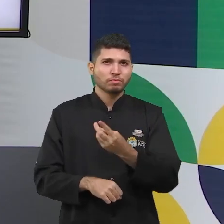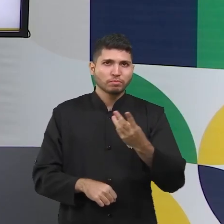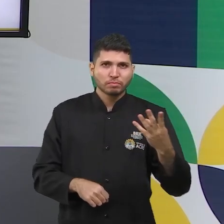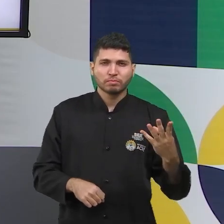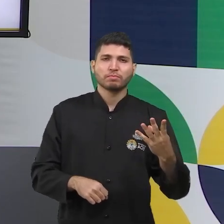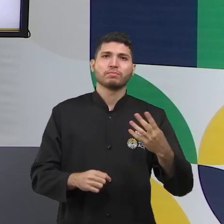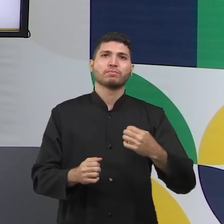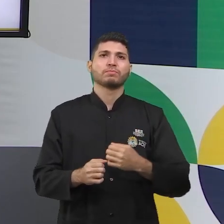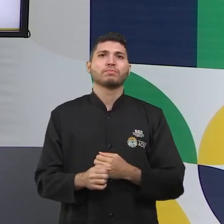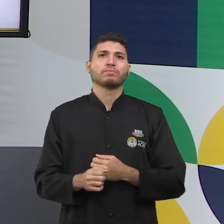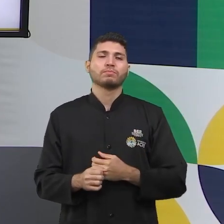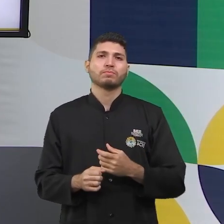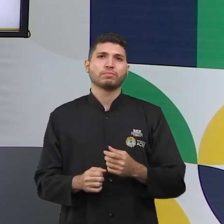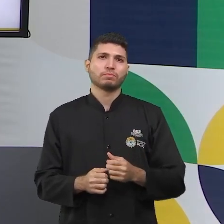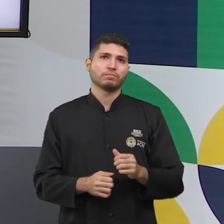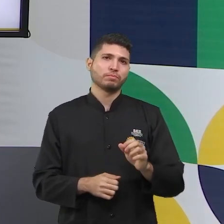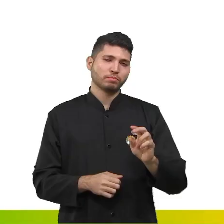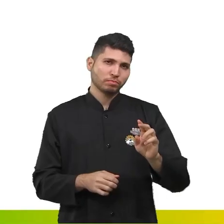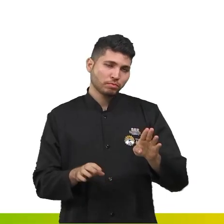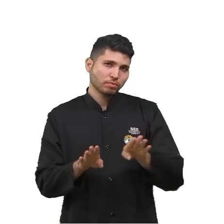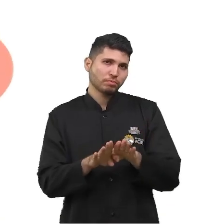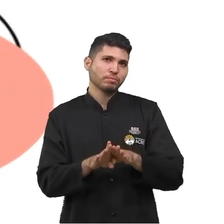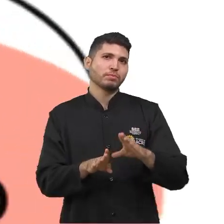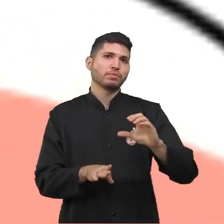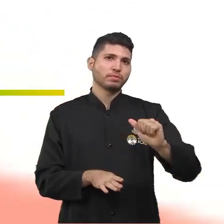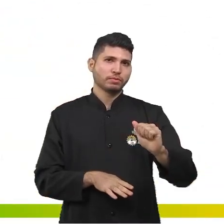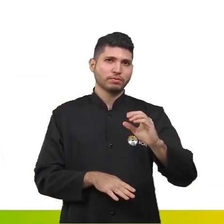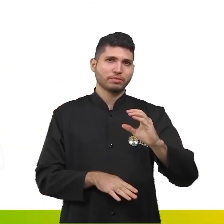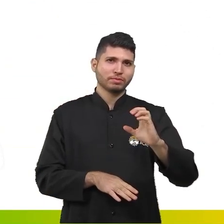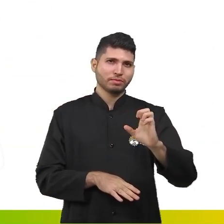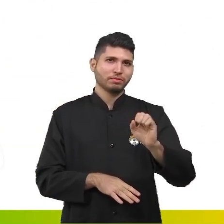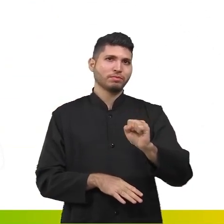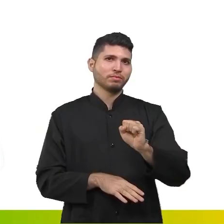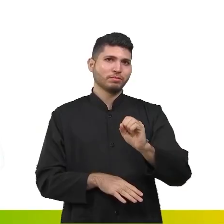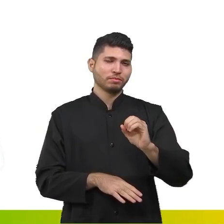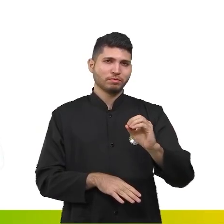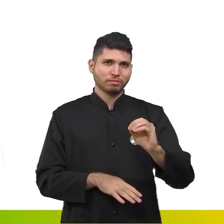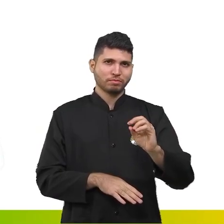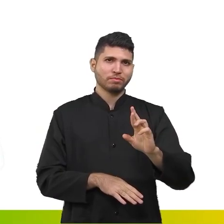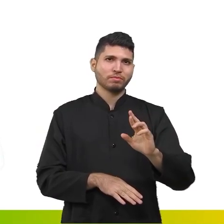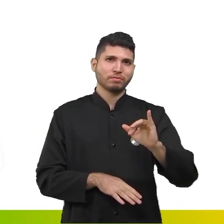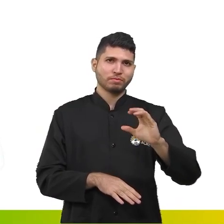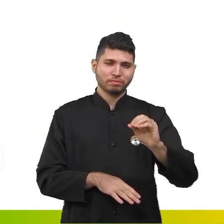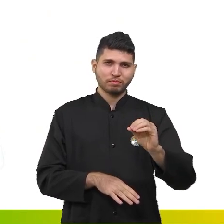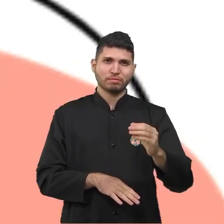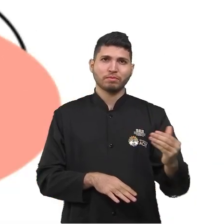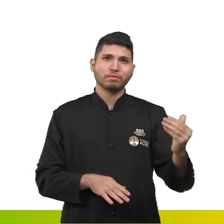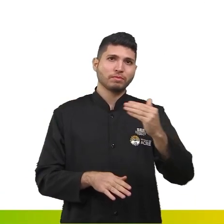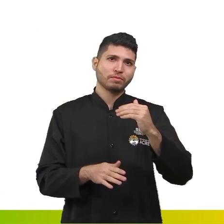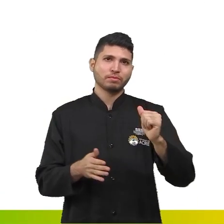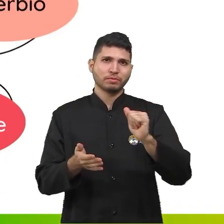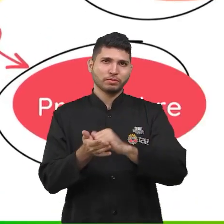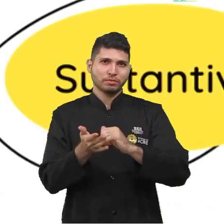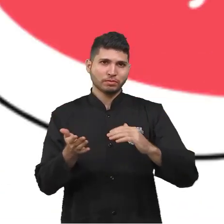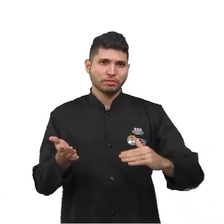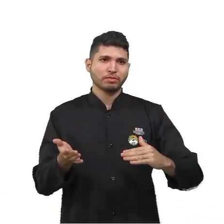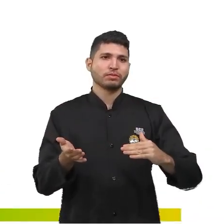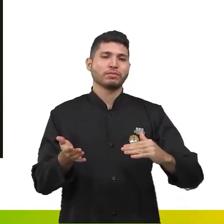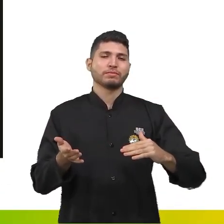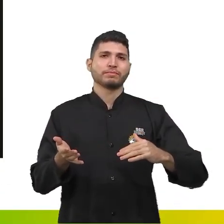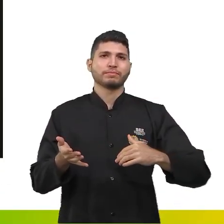é também um termo acessório. Agora sim, vamos continuar aqui, vamos para nossas atividades práticas. Tá